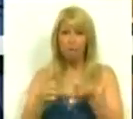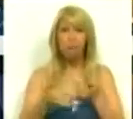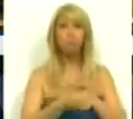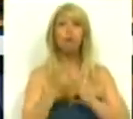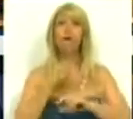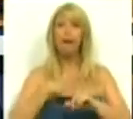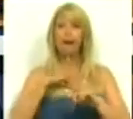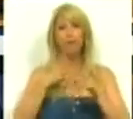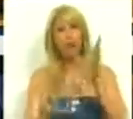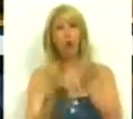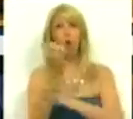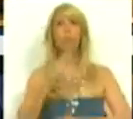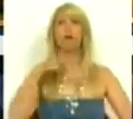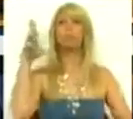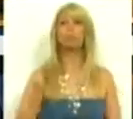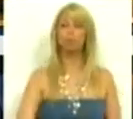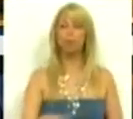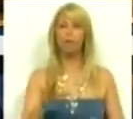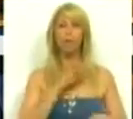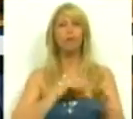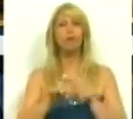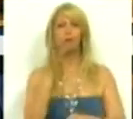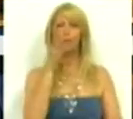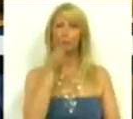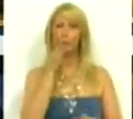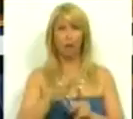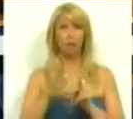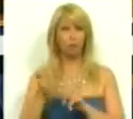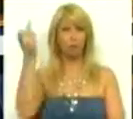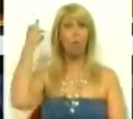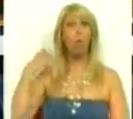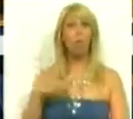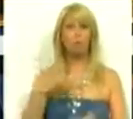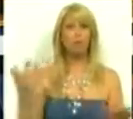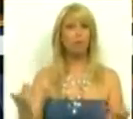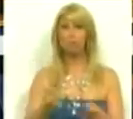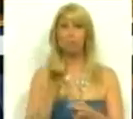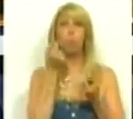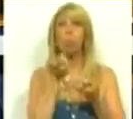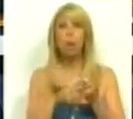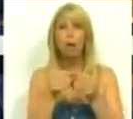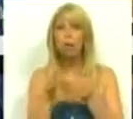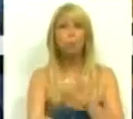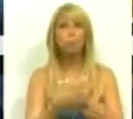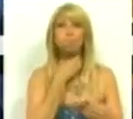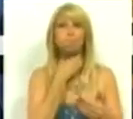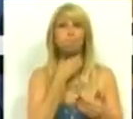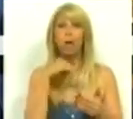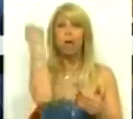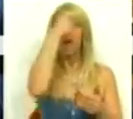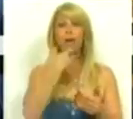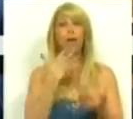recuperar Portugal. Senhores deputados, há um ano estávamos perto da bancarrota, estávamos sem